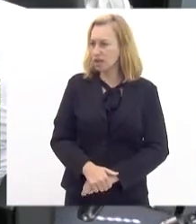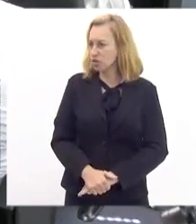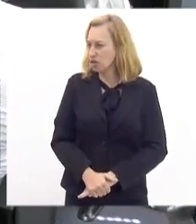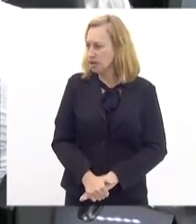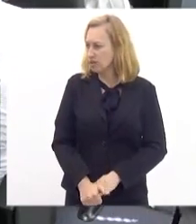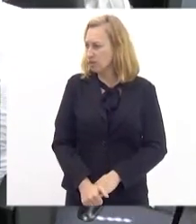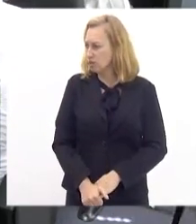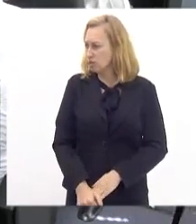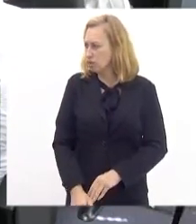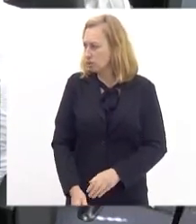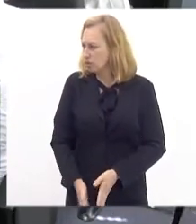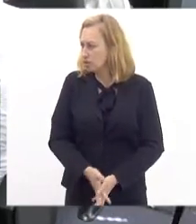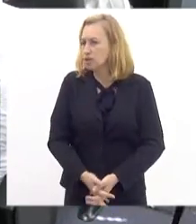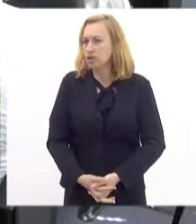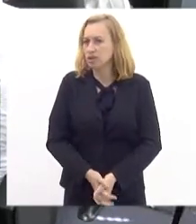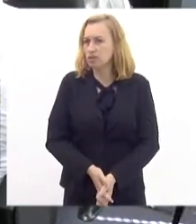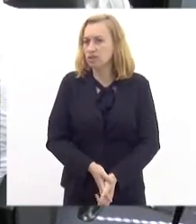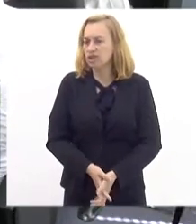Ah